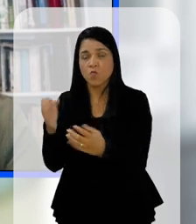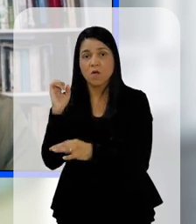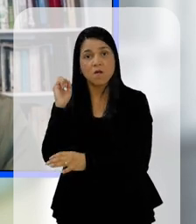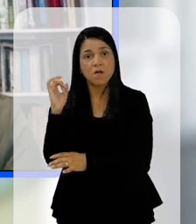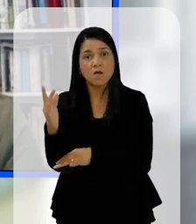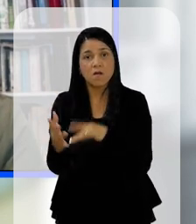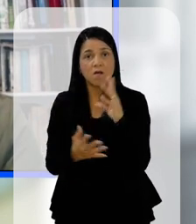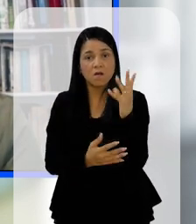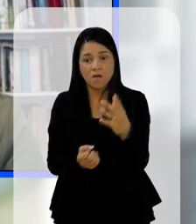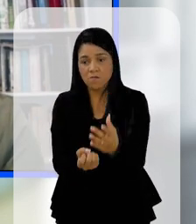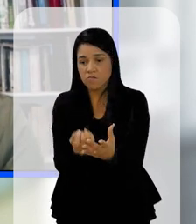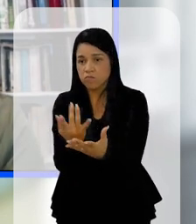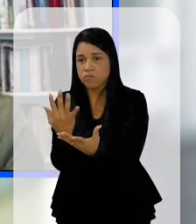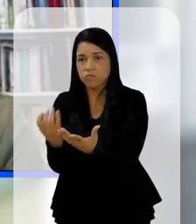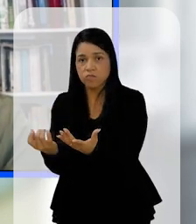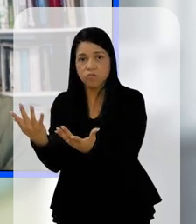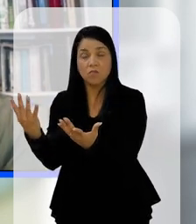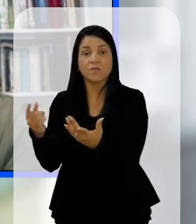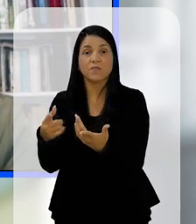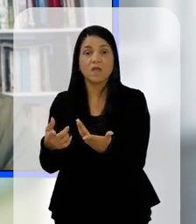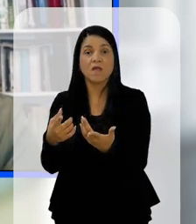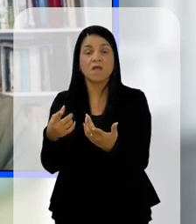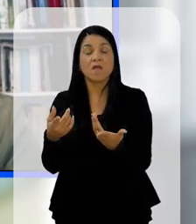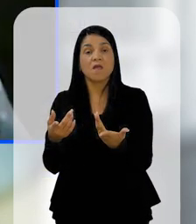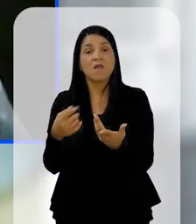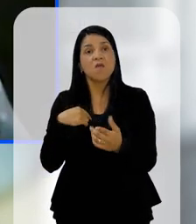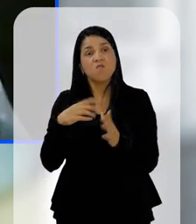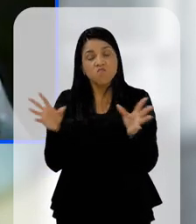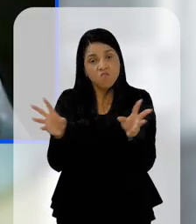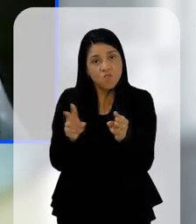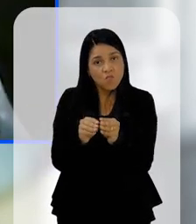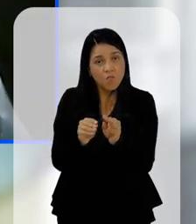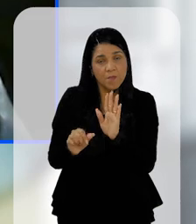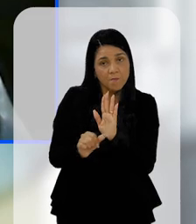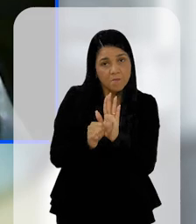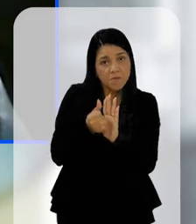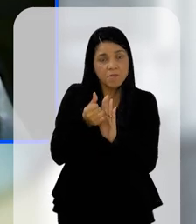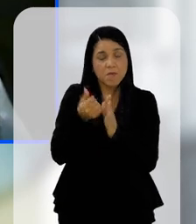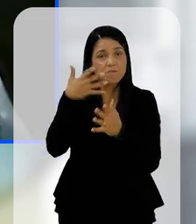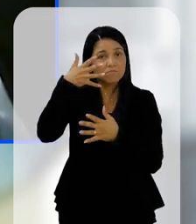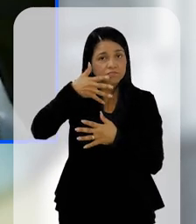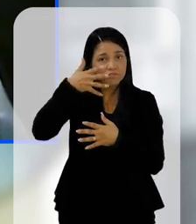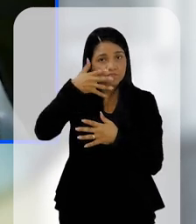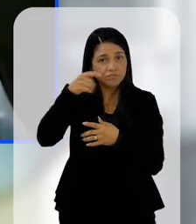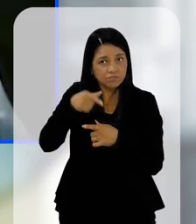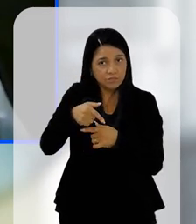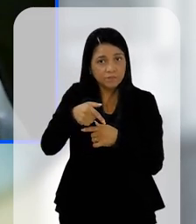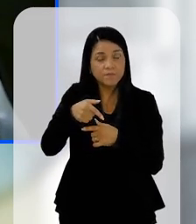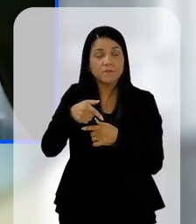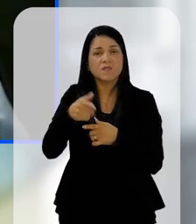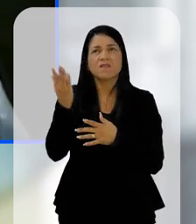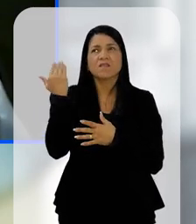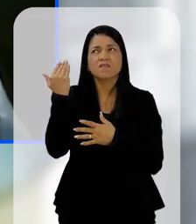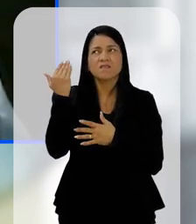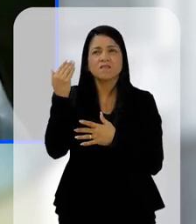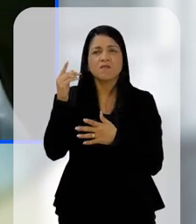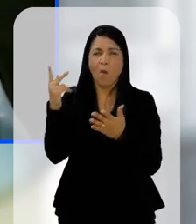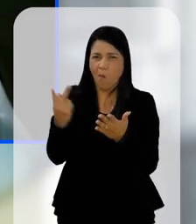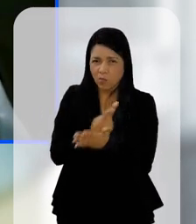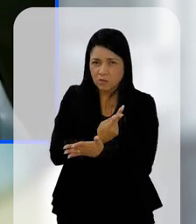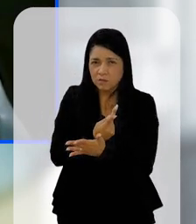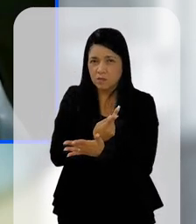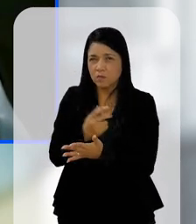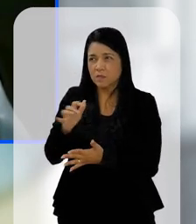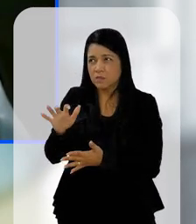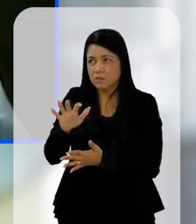tudo o contrário. Eu concluo essa minha primeira intervenção dizendo o seguinte: quando teve a desgraceira aqui, na